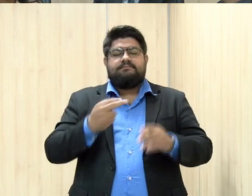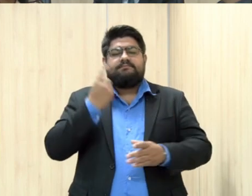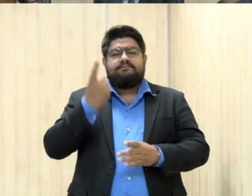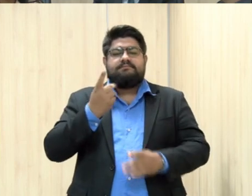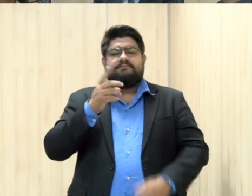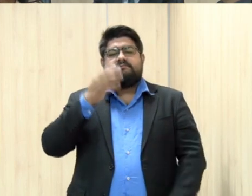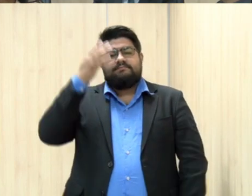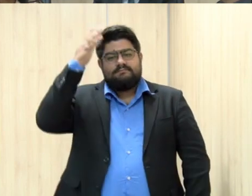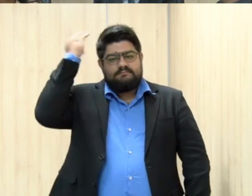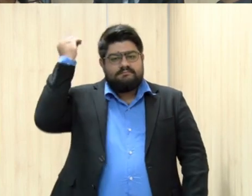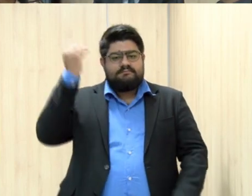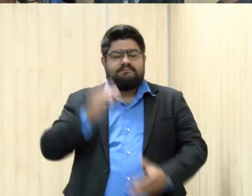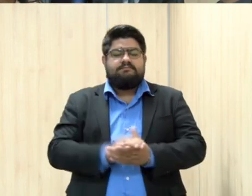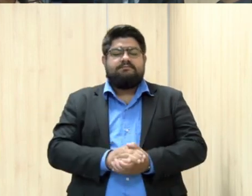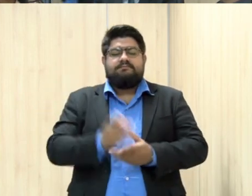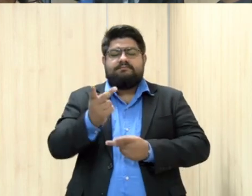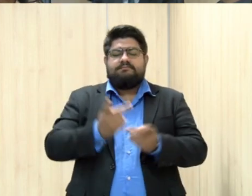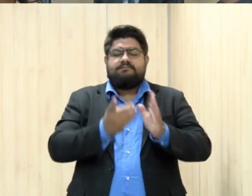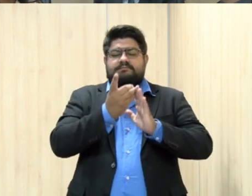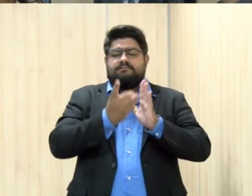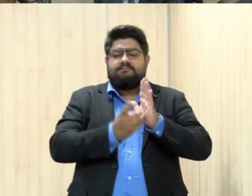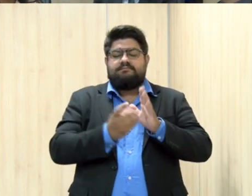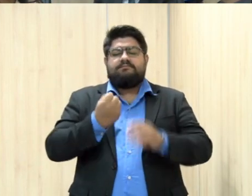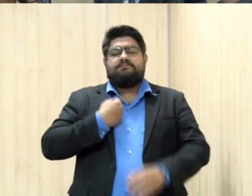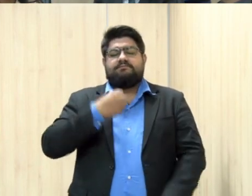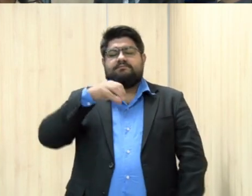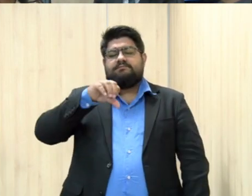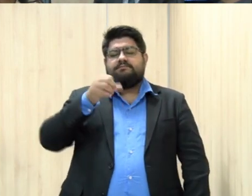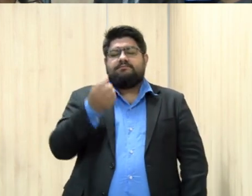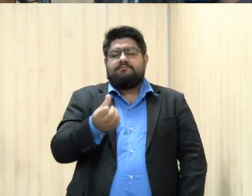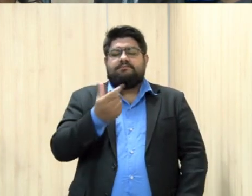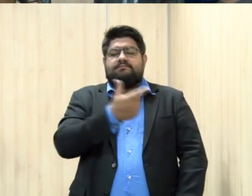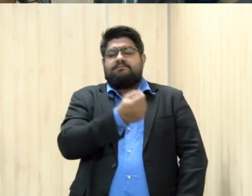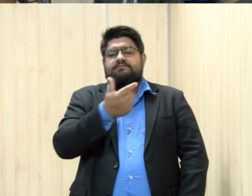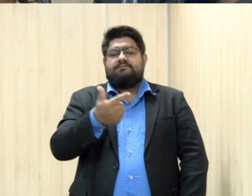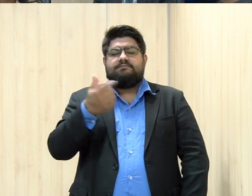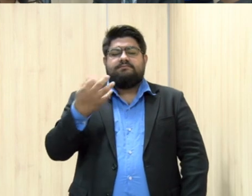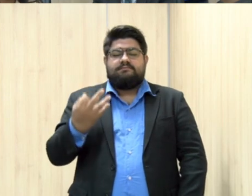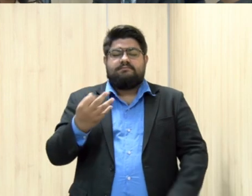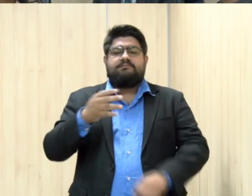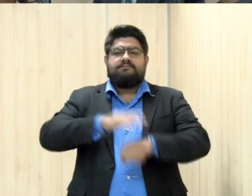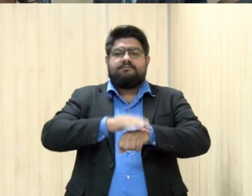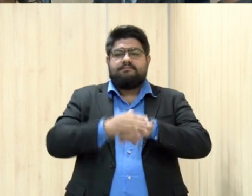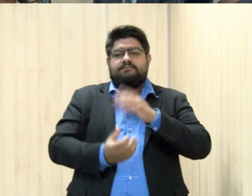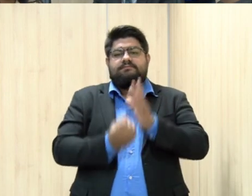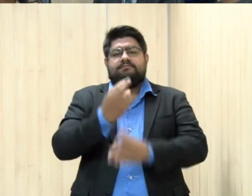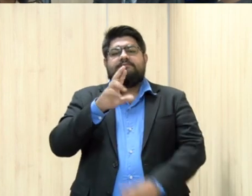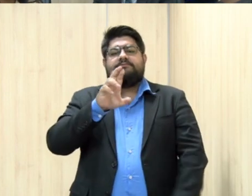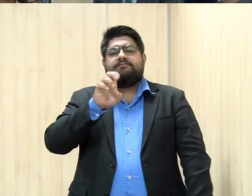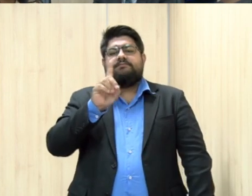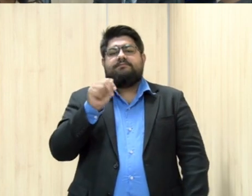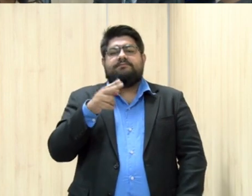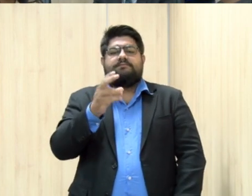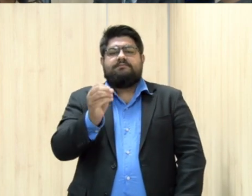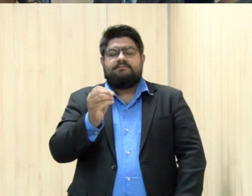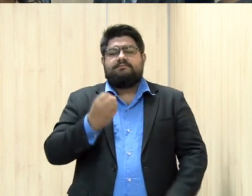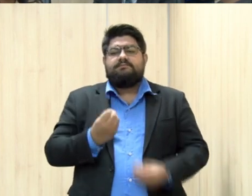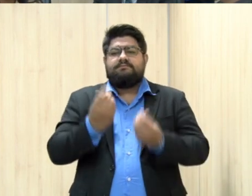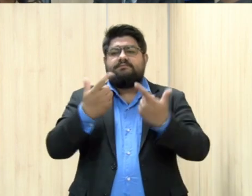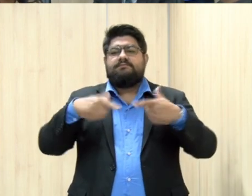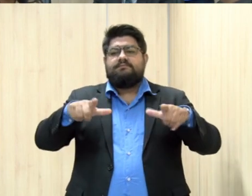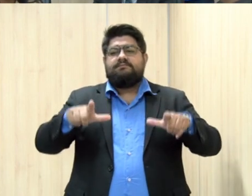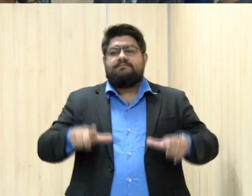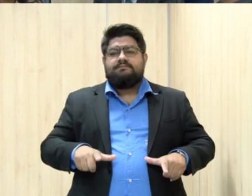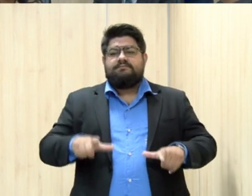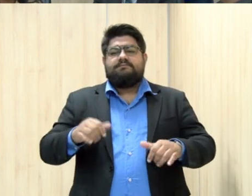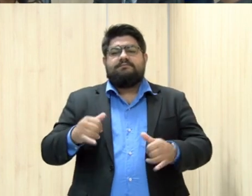Rodrigo Camargo projeto decreto legislativo no 96 2023 autoridade Deputado Alex redando concede o Título